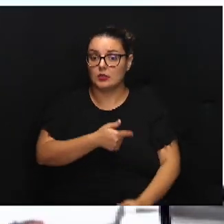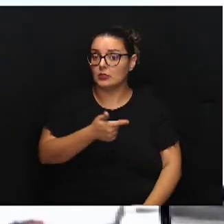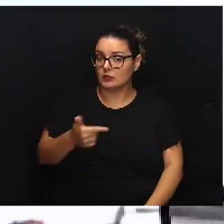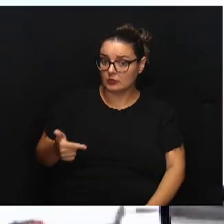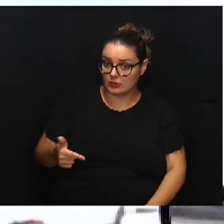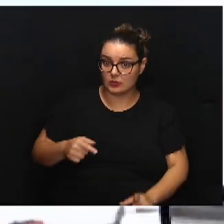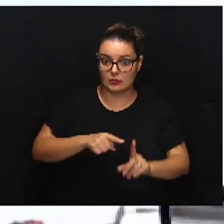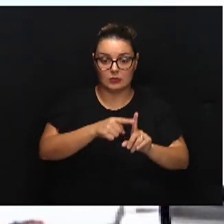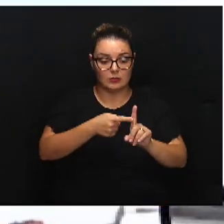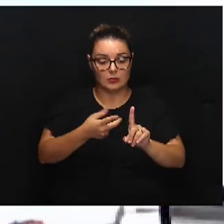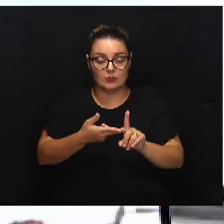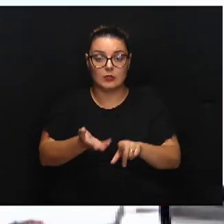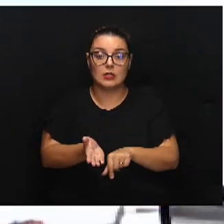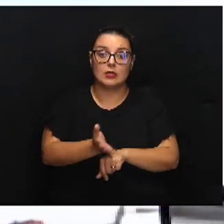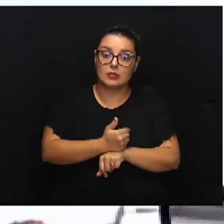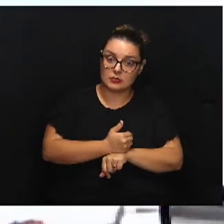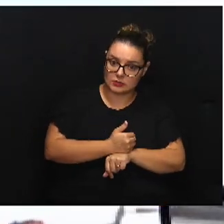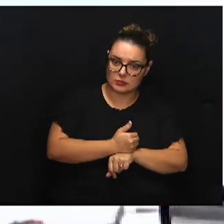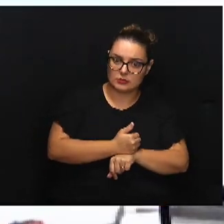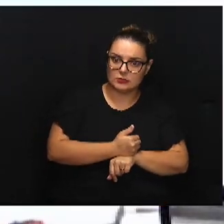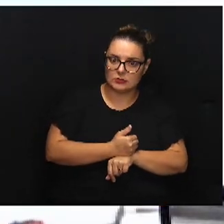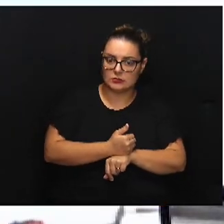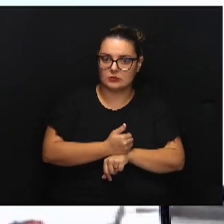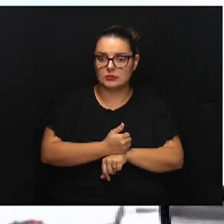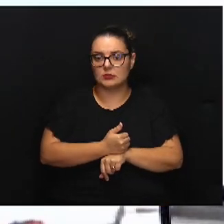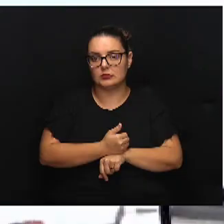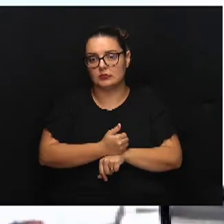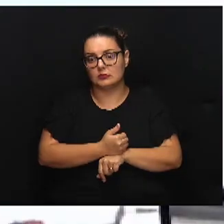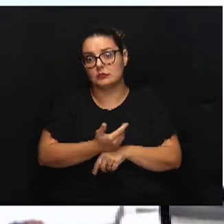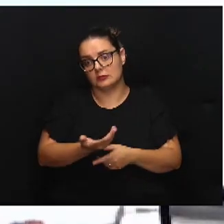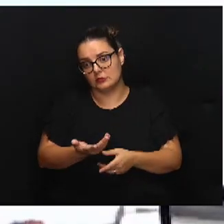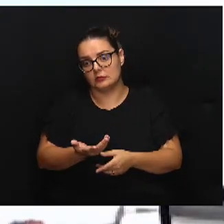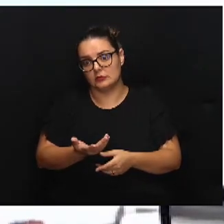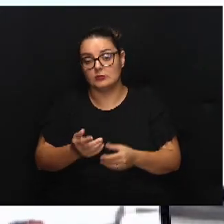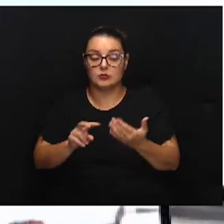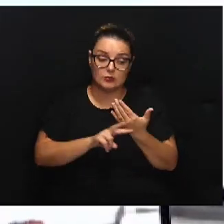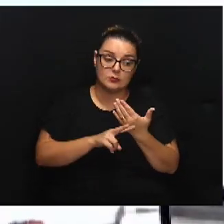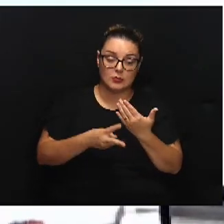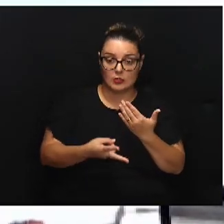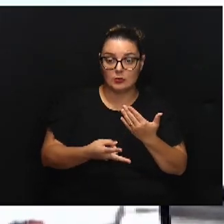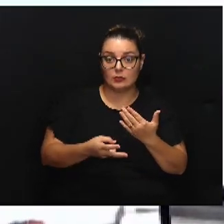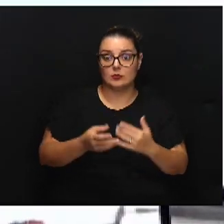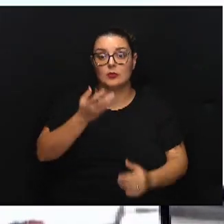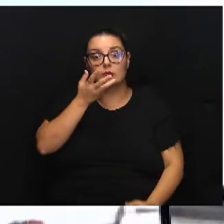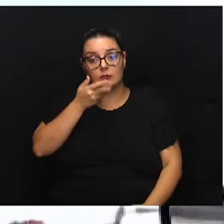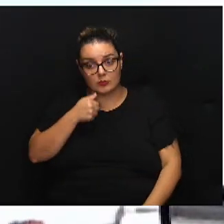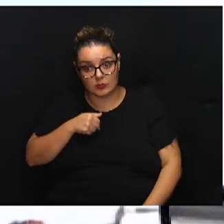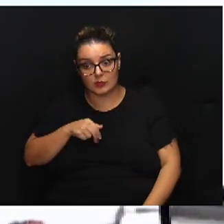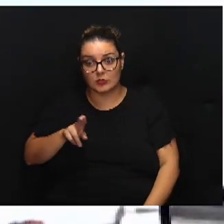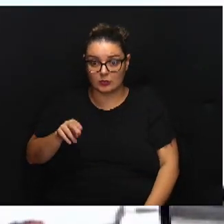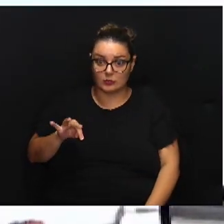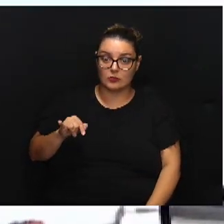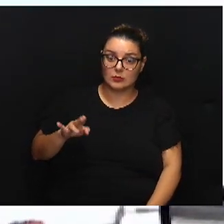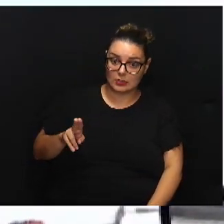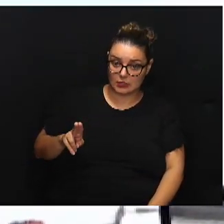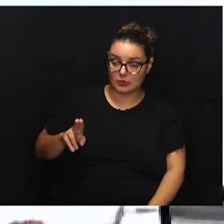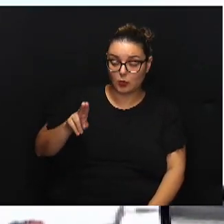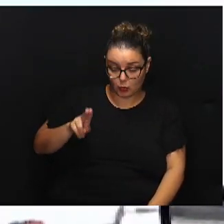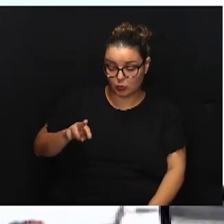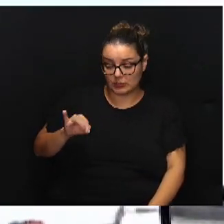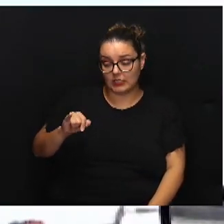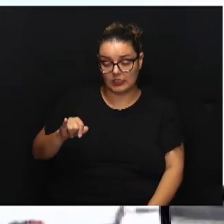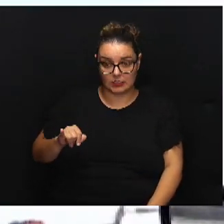uma cesárea muito precoce, em que acabará resultando numa criança na UTI neonatal, por